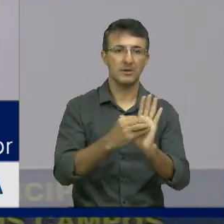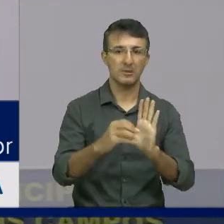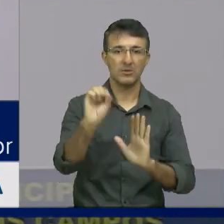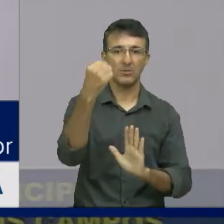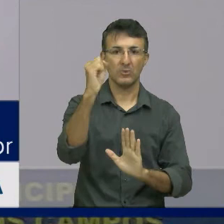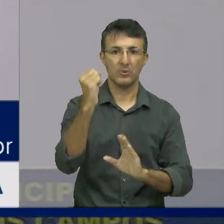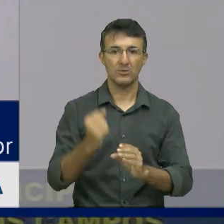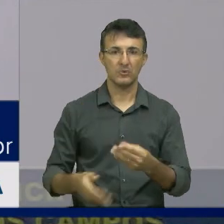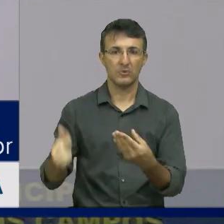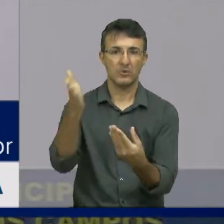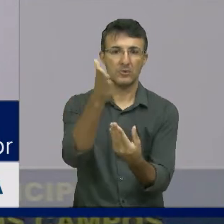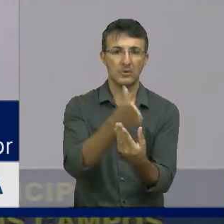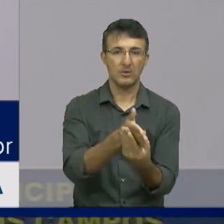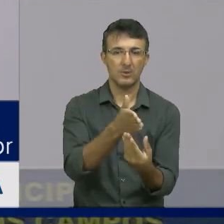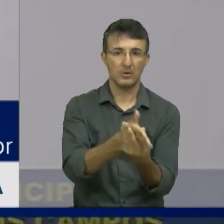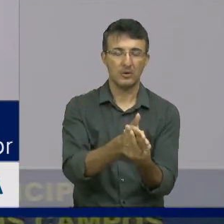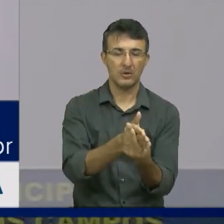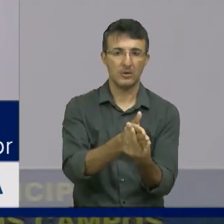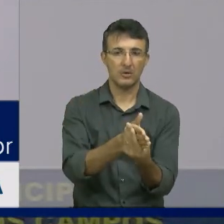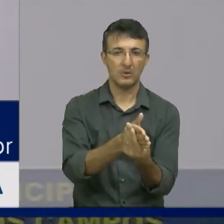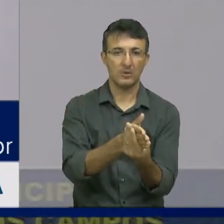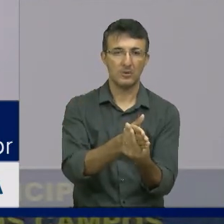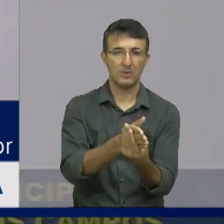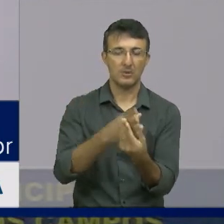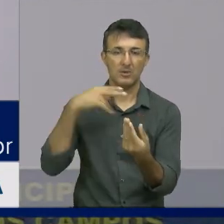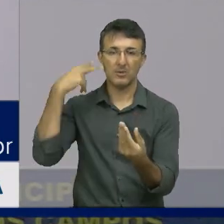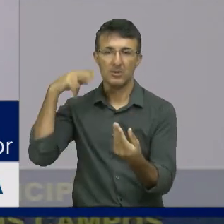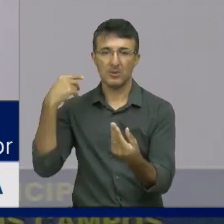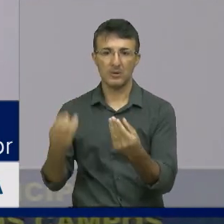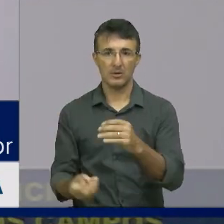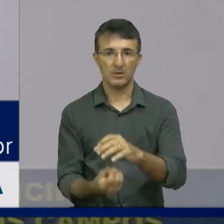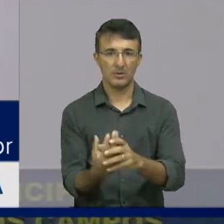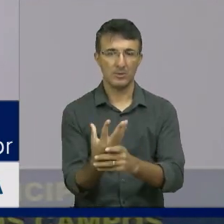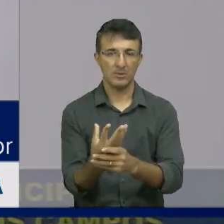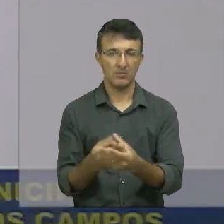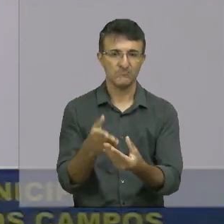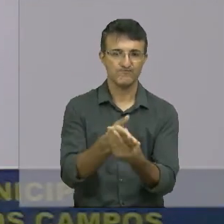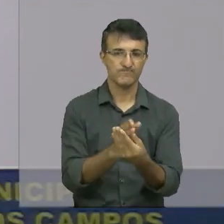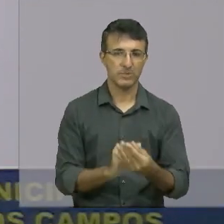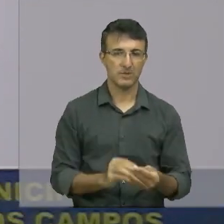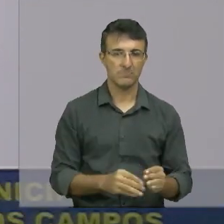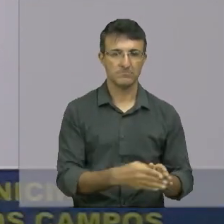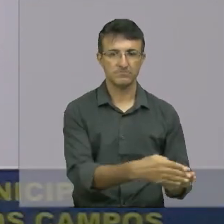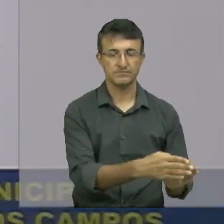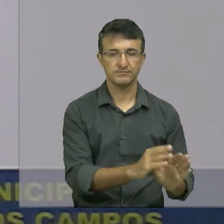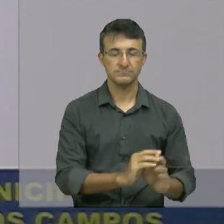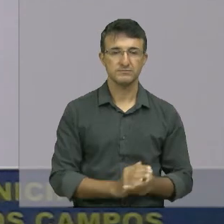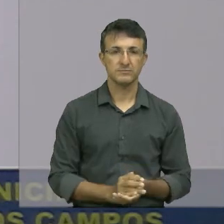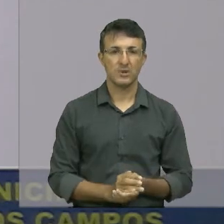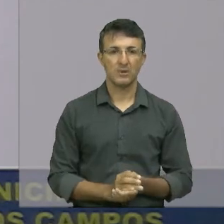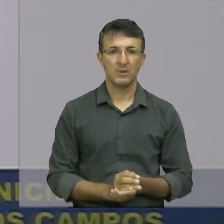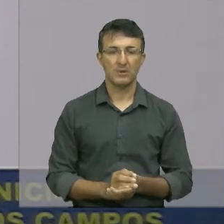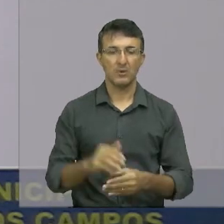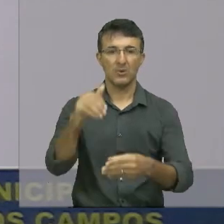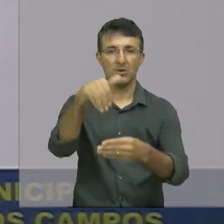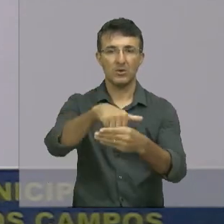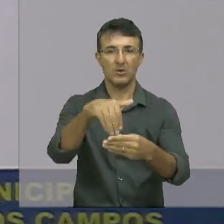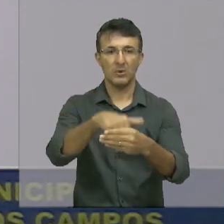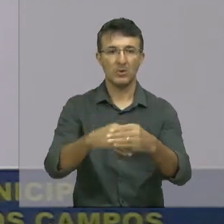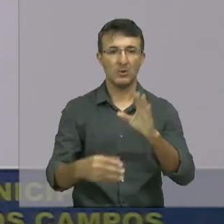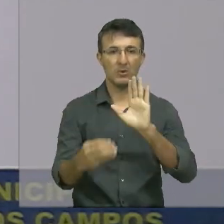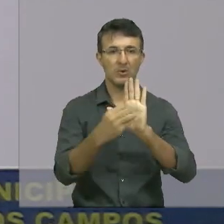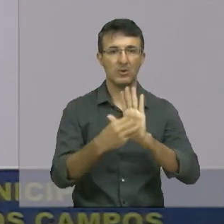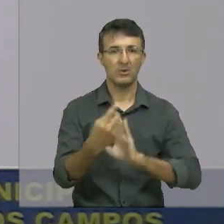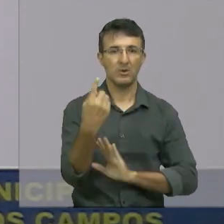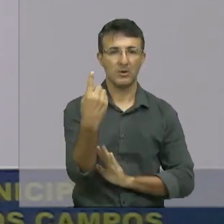arquivada pela autora. Em votação, a emenda número 1. Vereadores favoráveis permaneçam como estão,